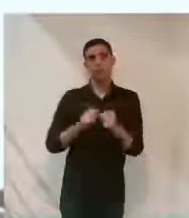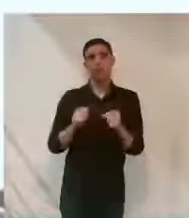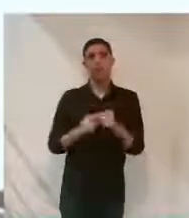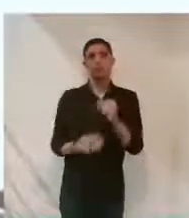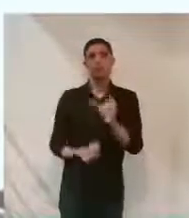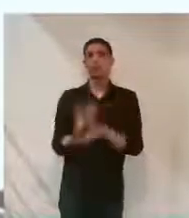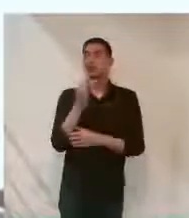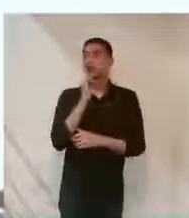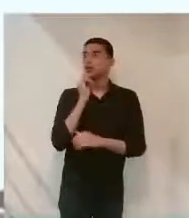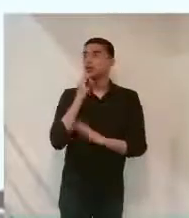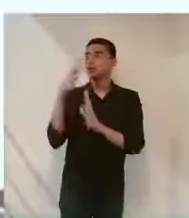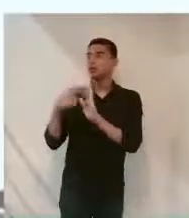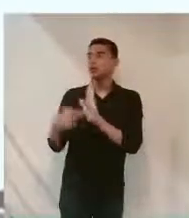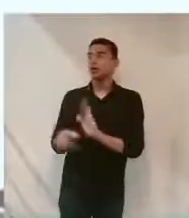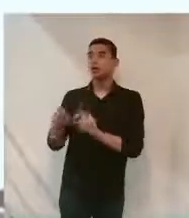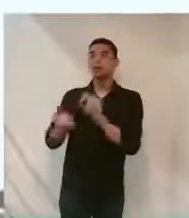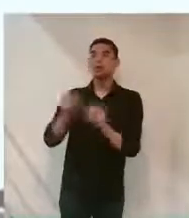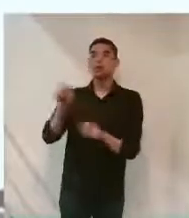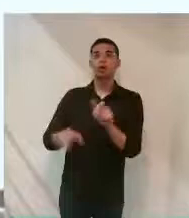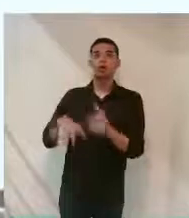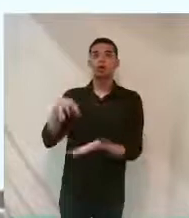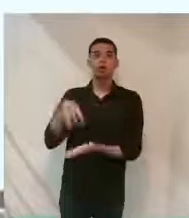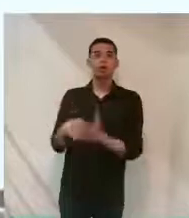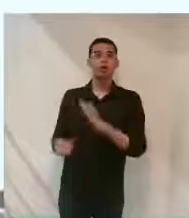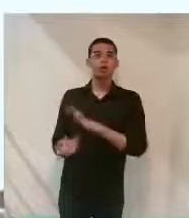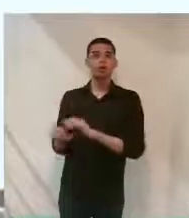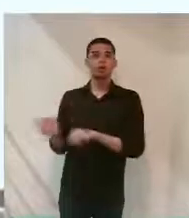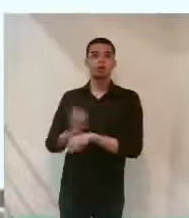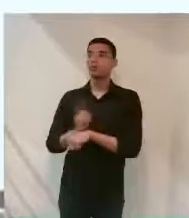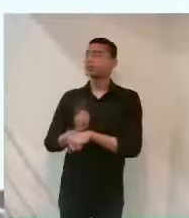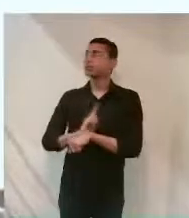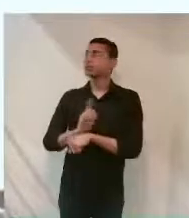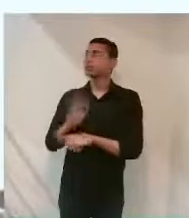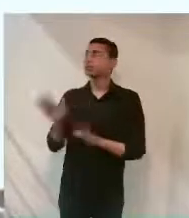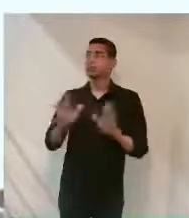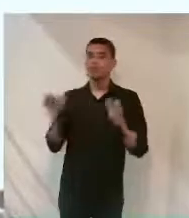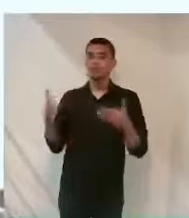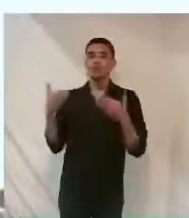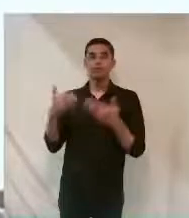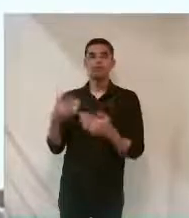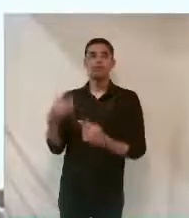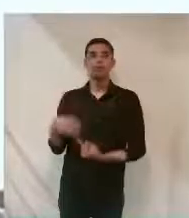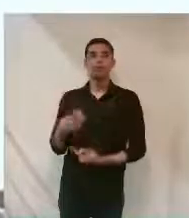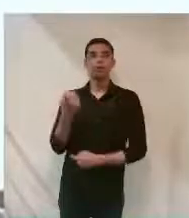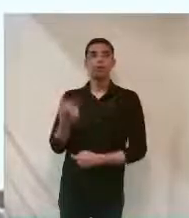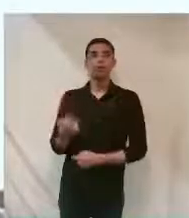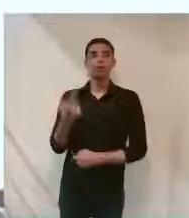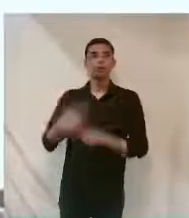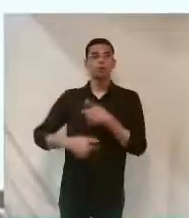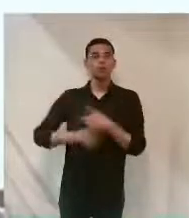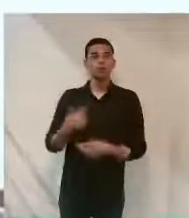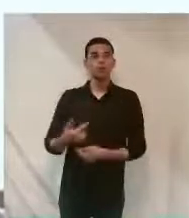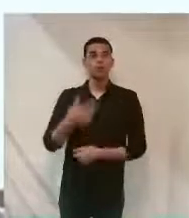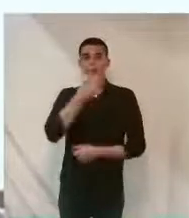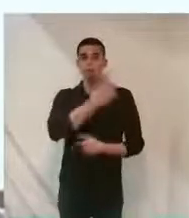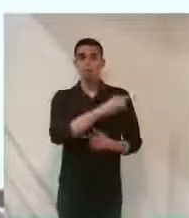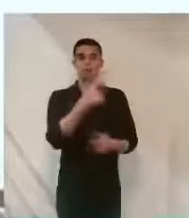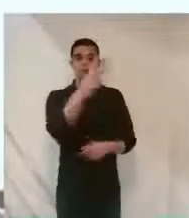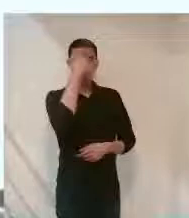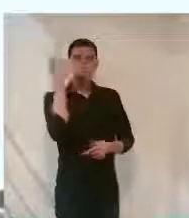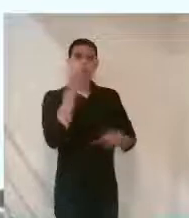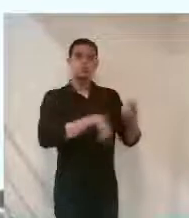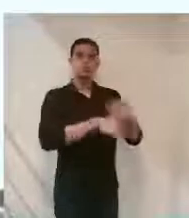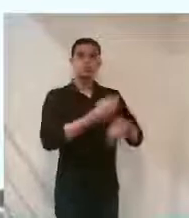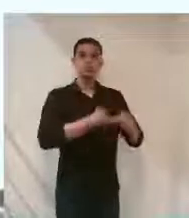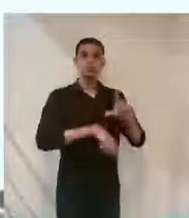uma regra do que é a entidade gestora destinada a um único player do mercado e desconsidera todo mundo que faz trabalho de logística reversa há